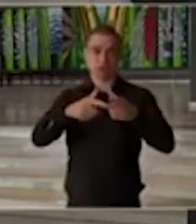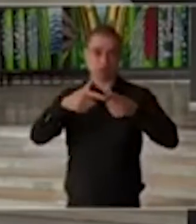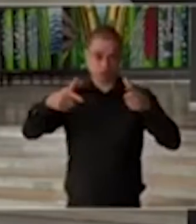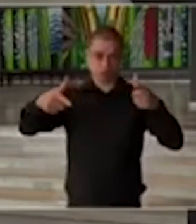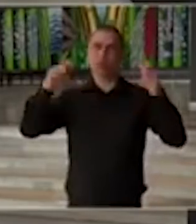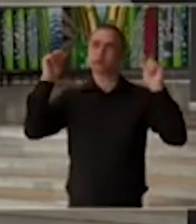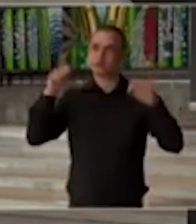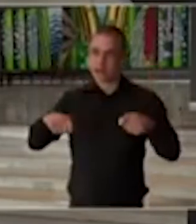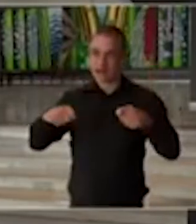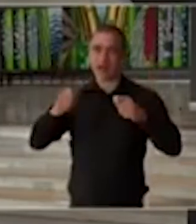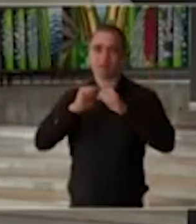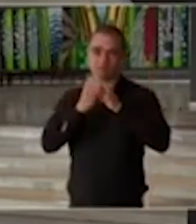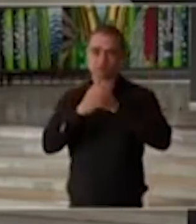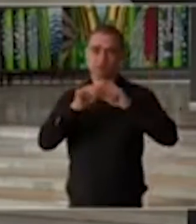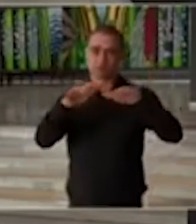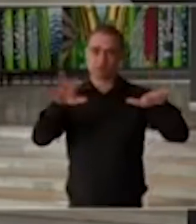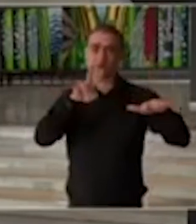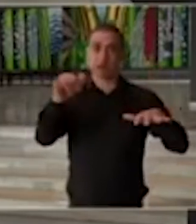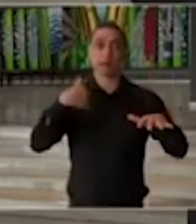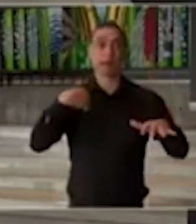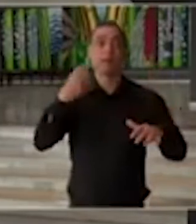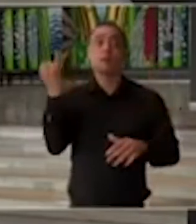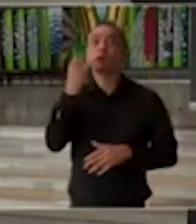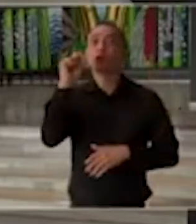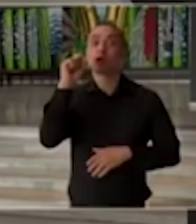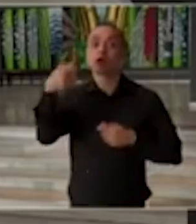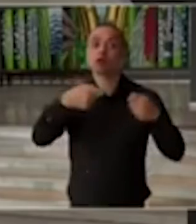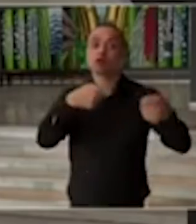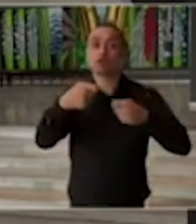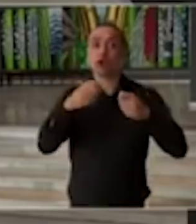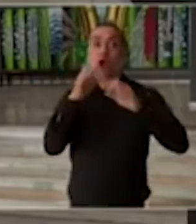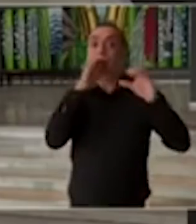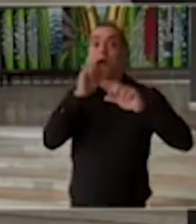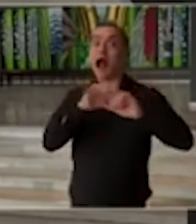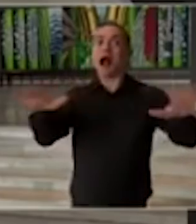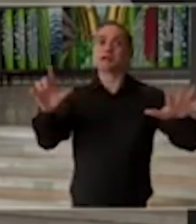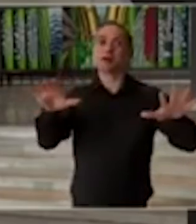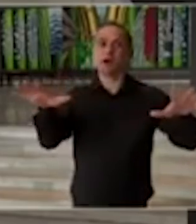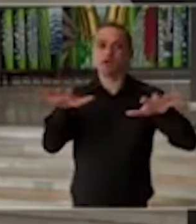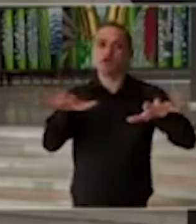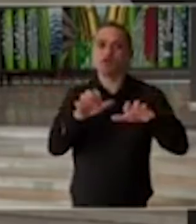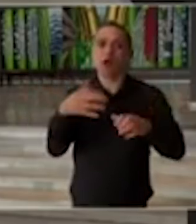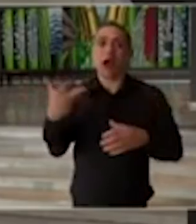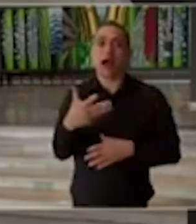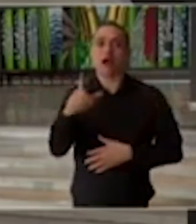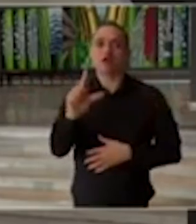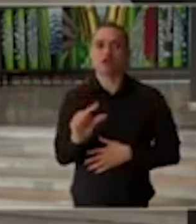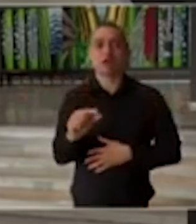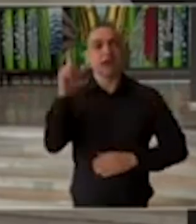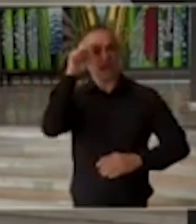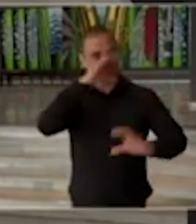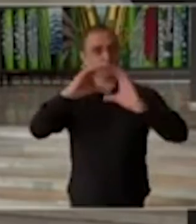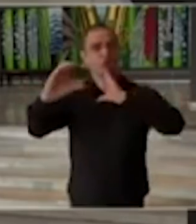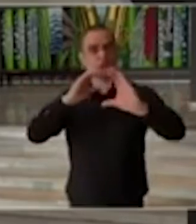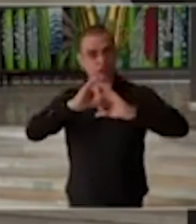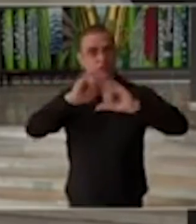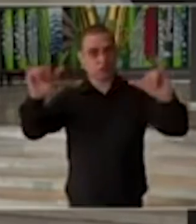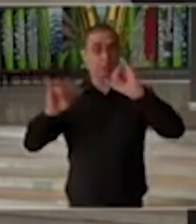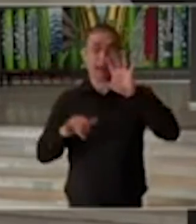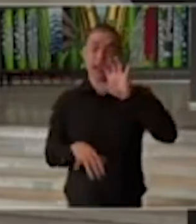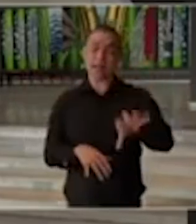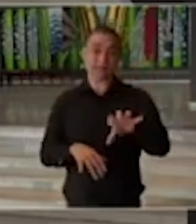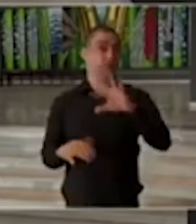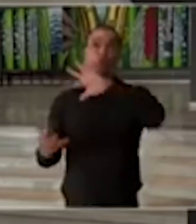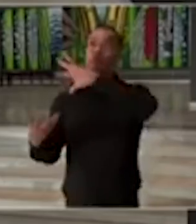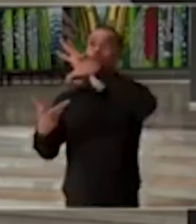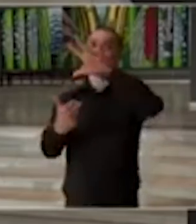é esperado, mas o importante é que ele seja de uma forma desacelerada. E é difícil essa comunicação, mas é assim que está sendo feito no